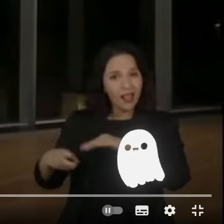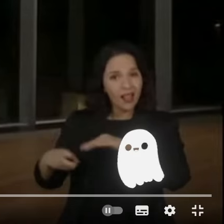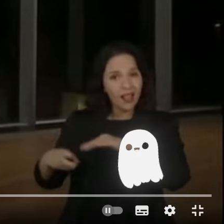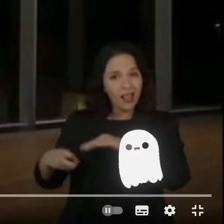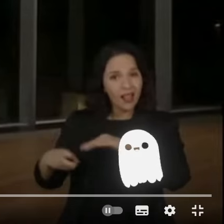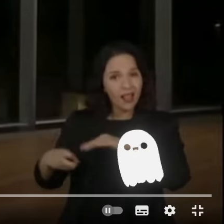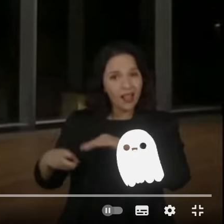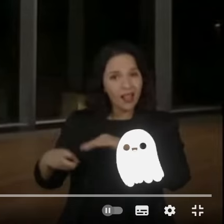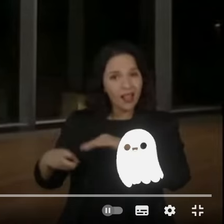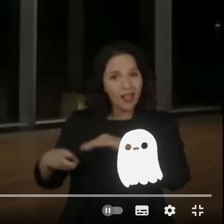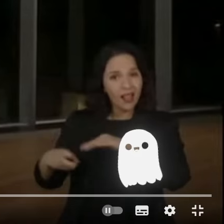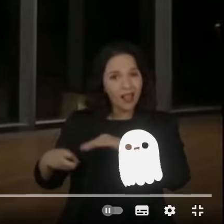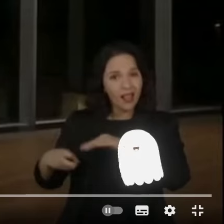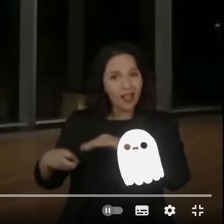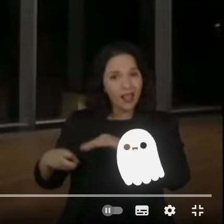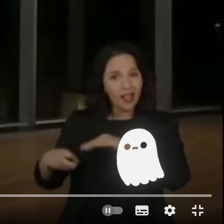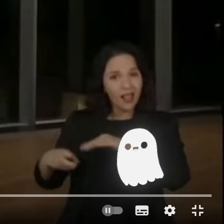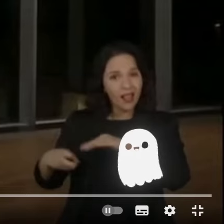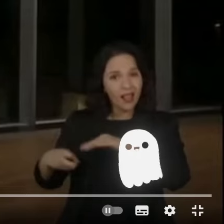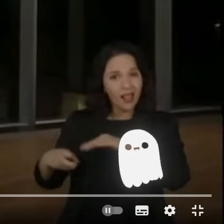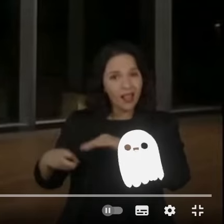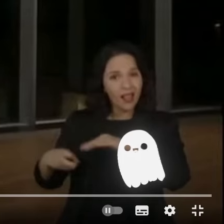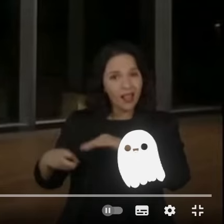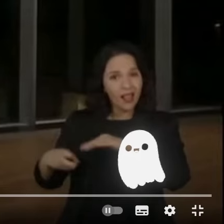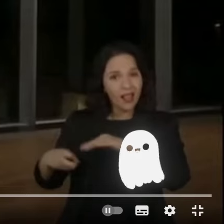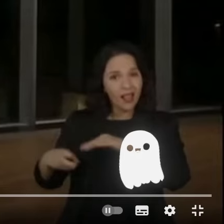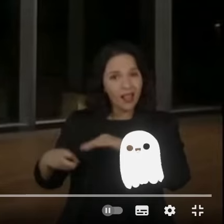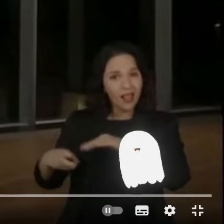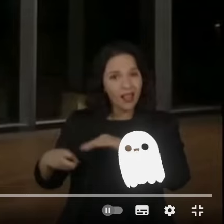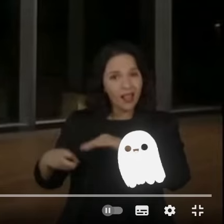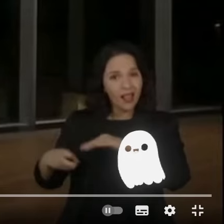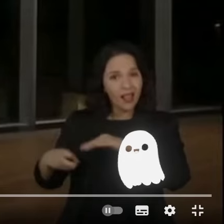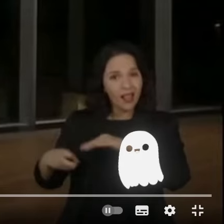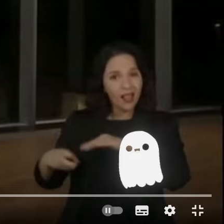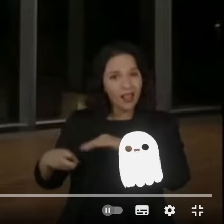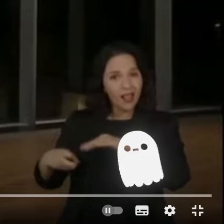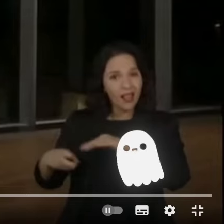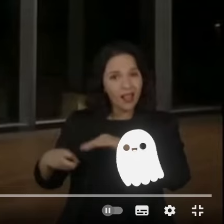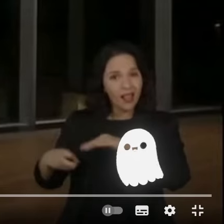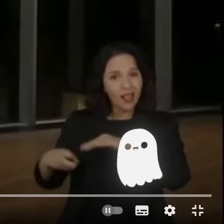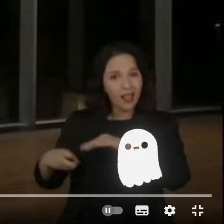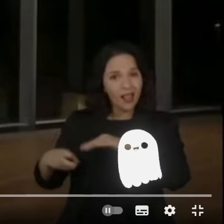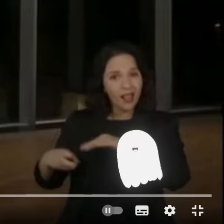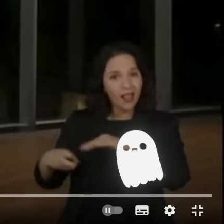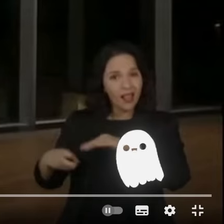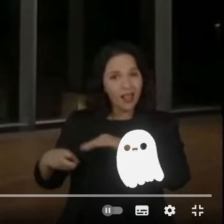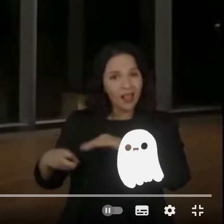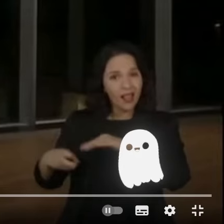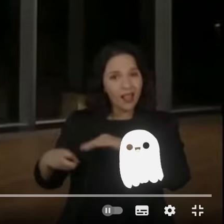Aí eu levei um esporro fudido. Levei um esporro fudido.